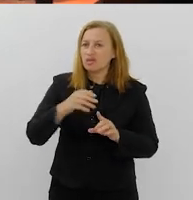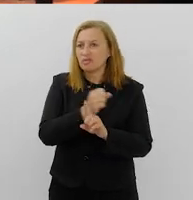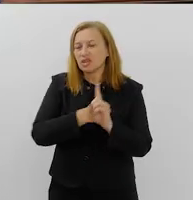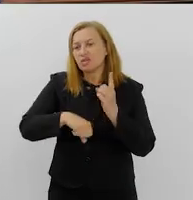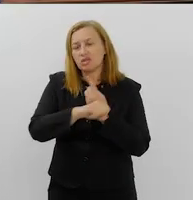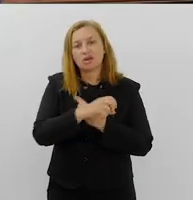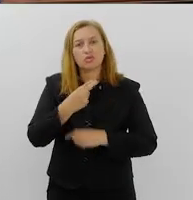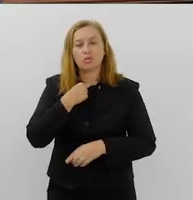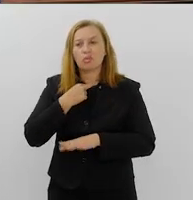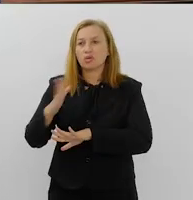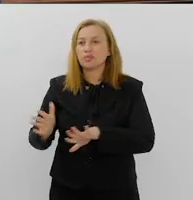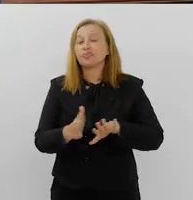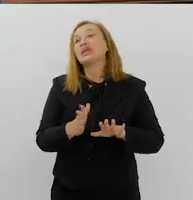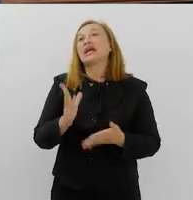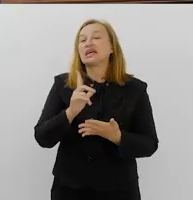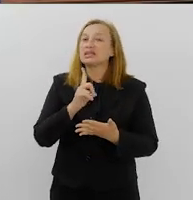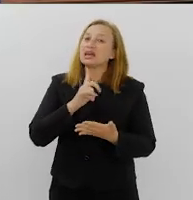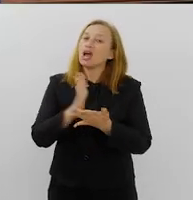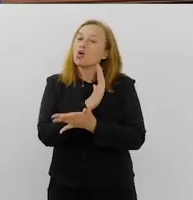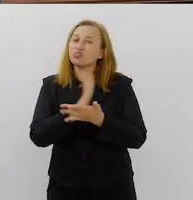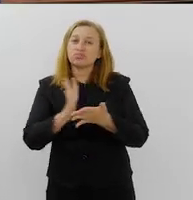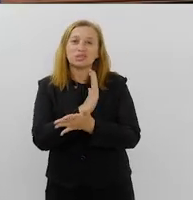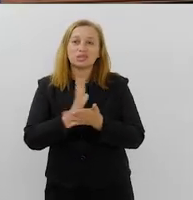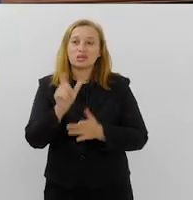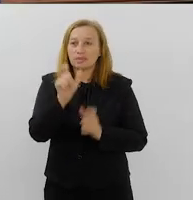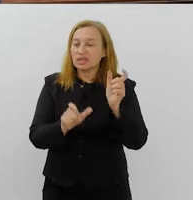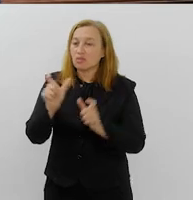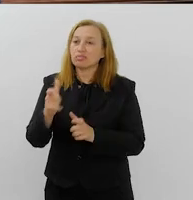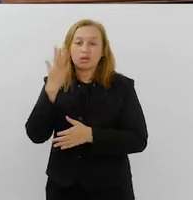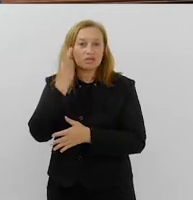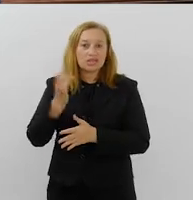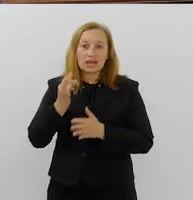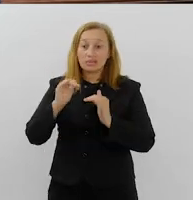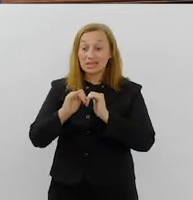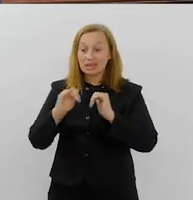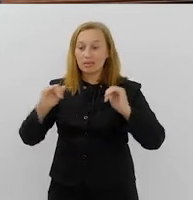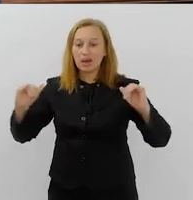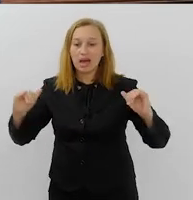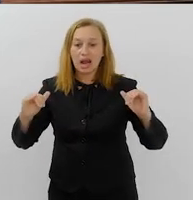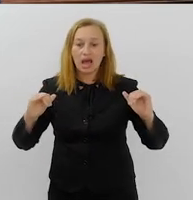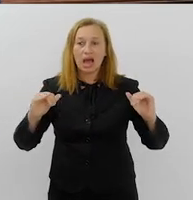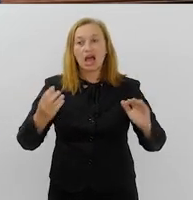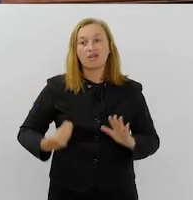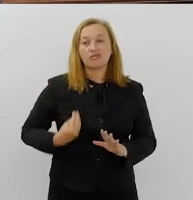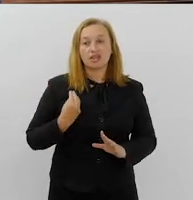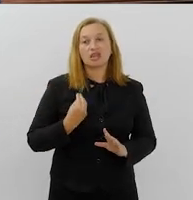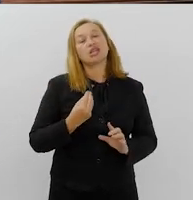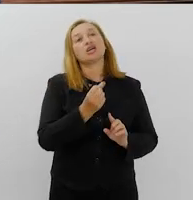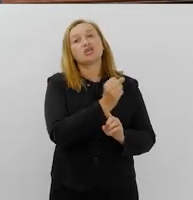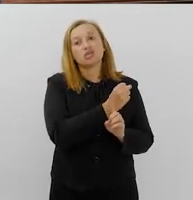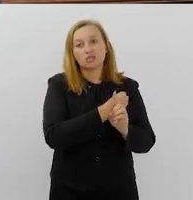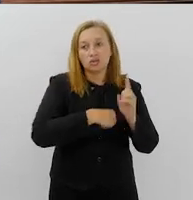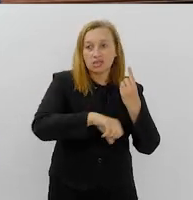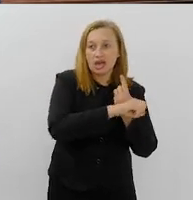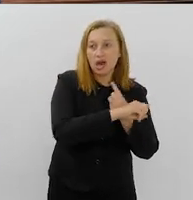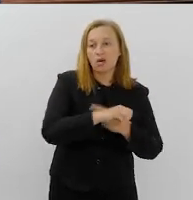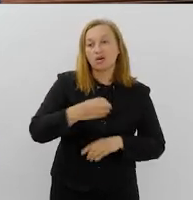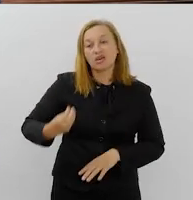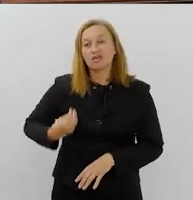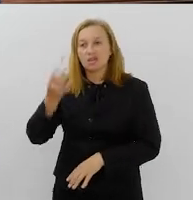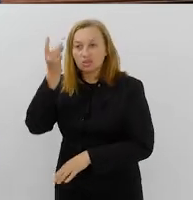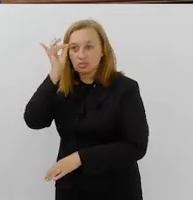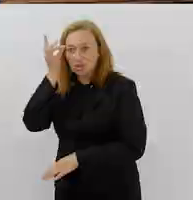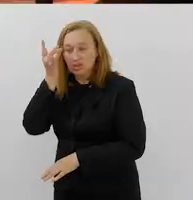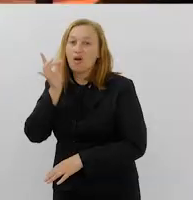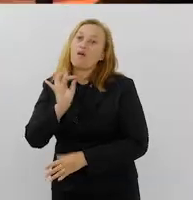E, infelizmente, tem algumas pessoas que não sabem dividir, né? Não, não consegue. A vida social é aí da sua vida espiritual,